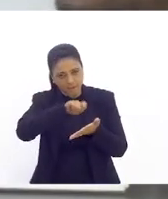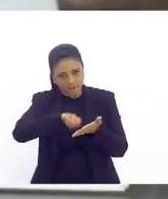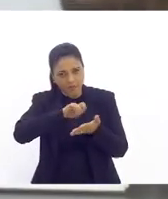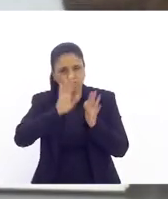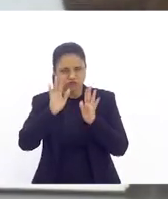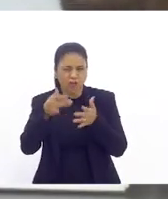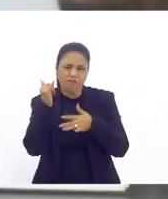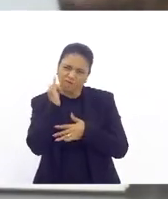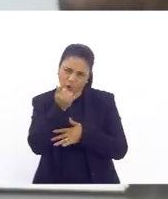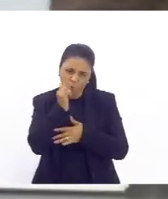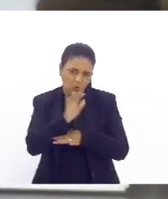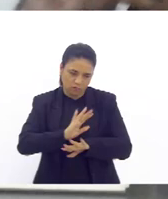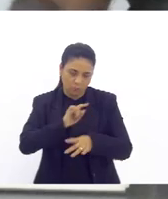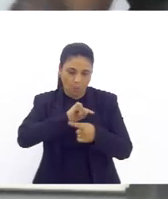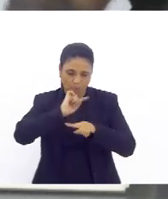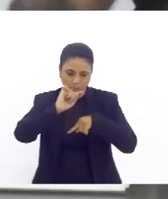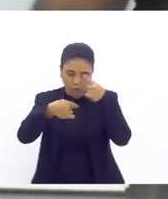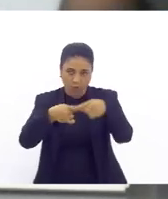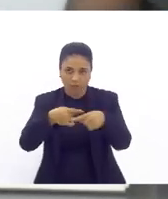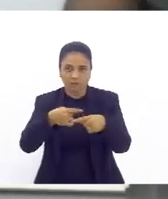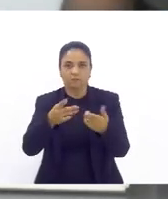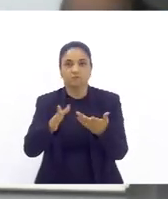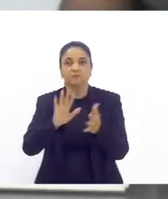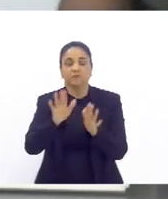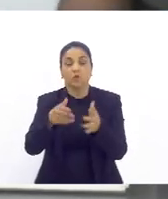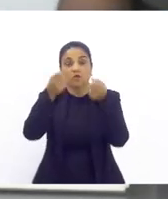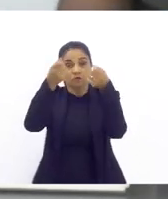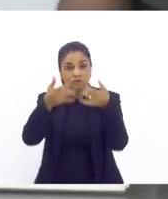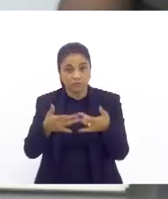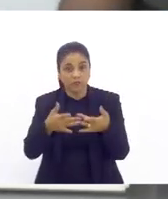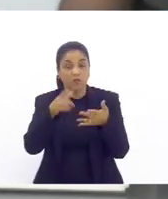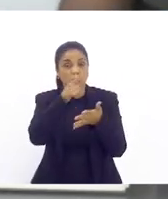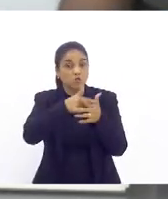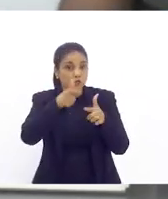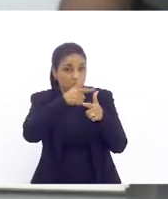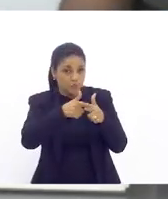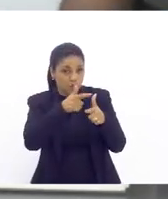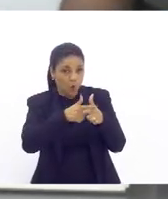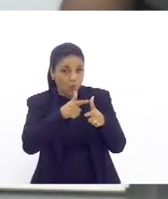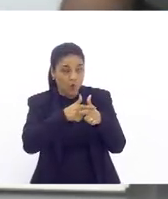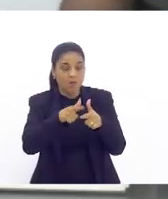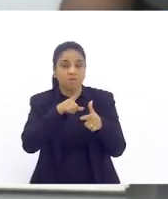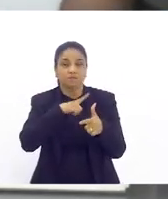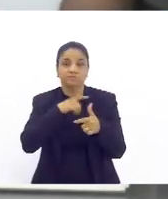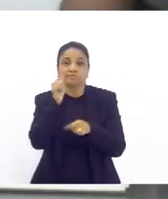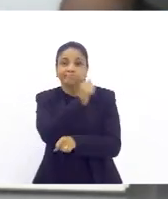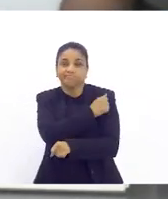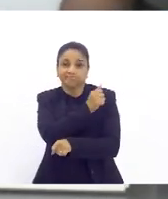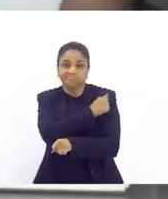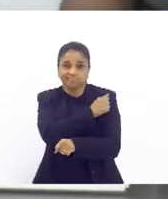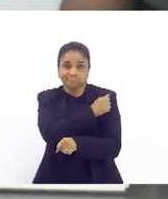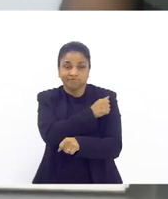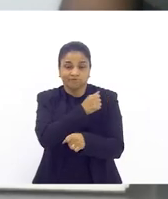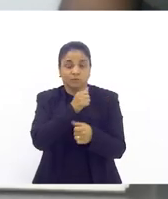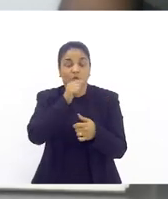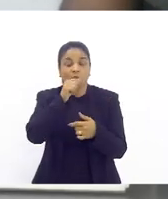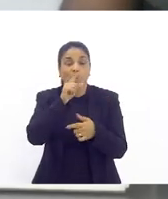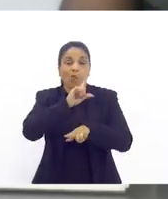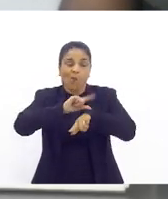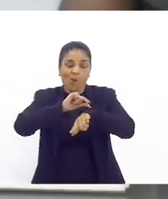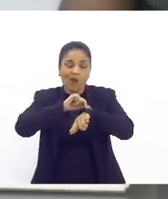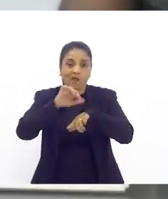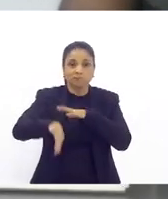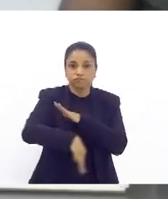dita né Nós temos uma série de problemas principalmente porque os alunos estudam em horário integral